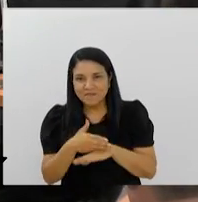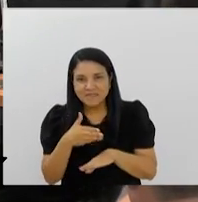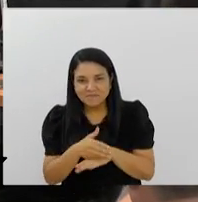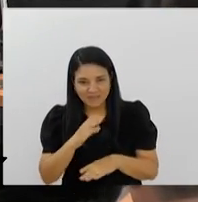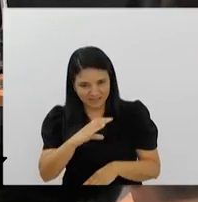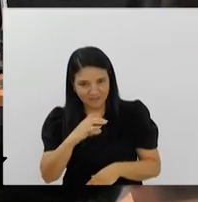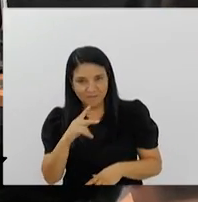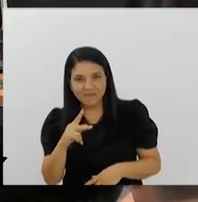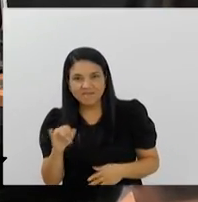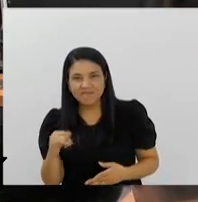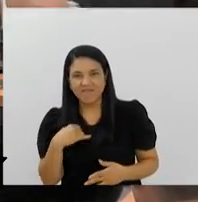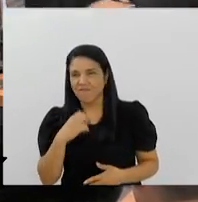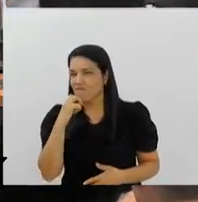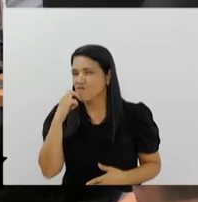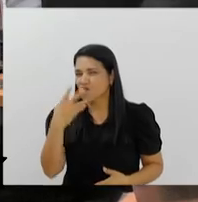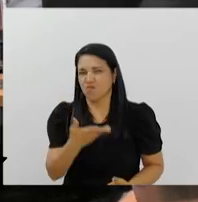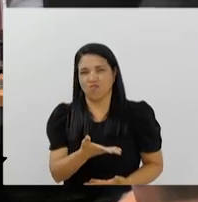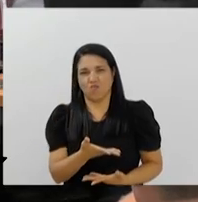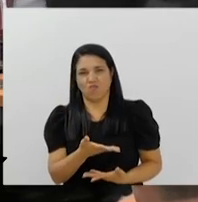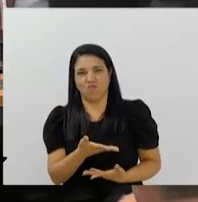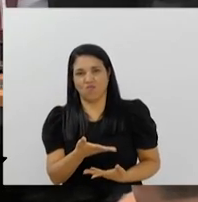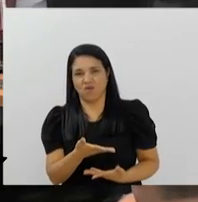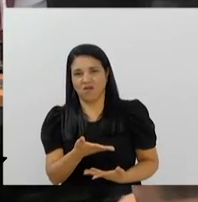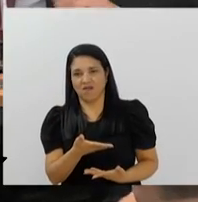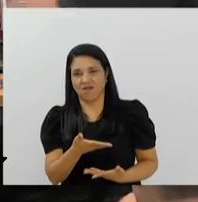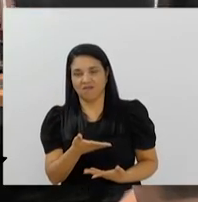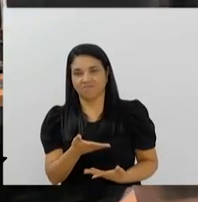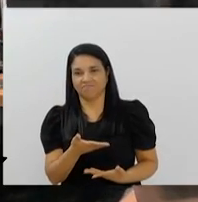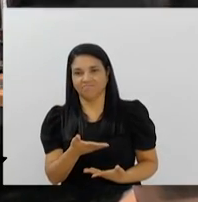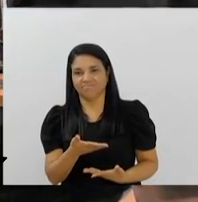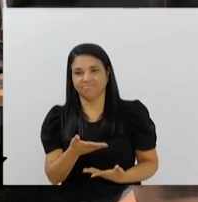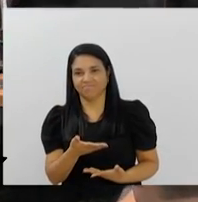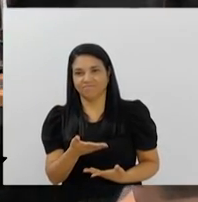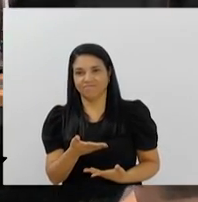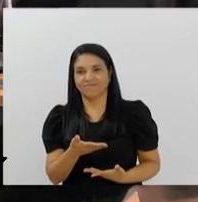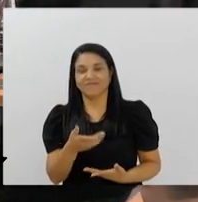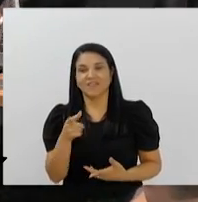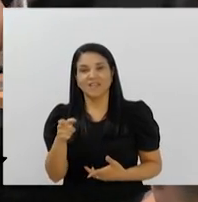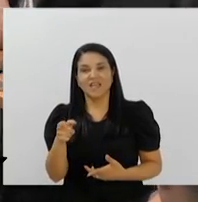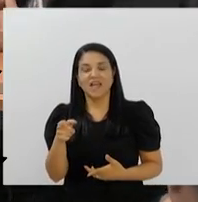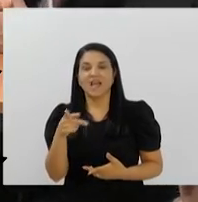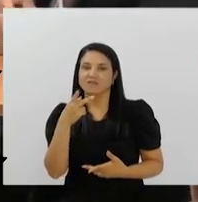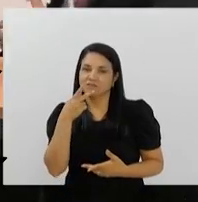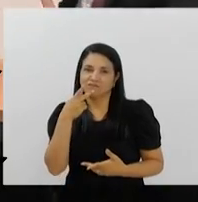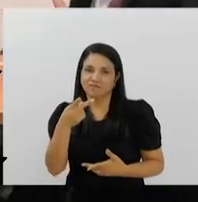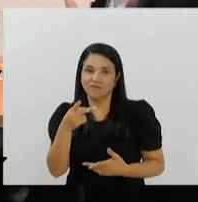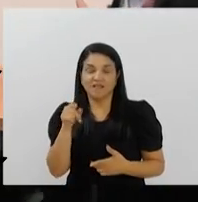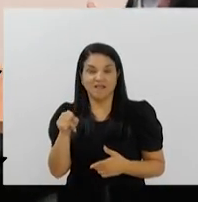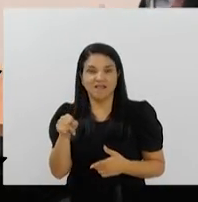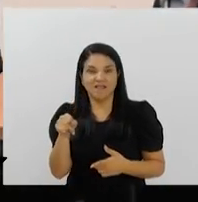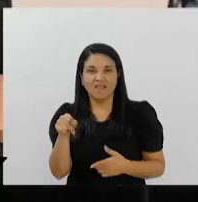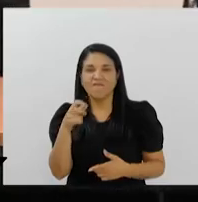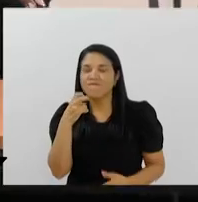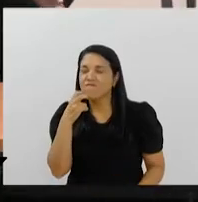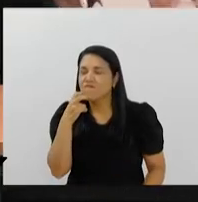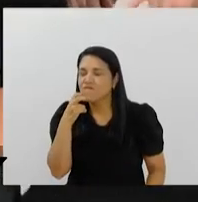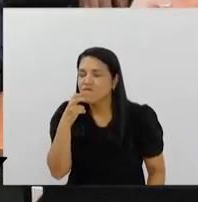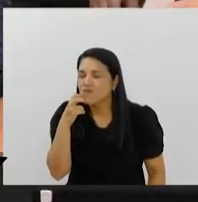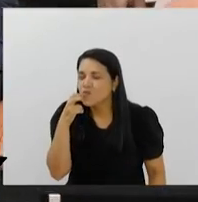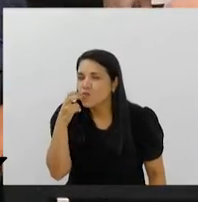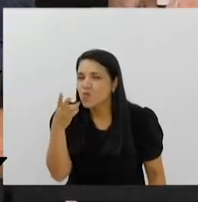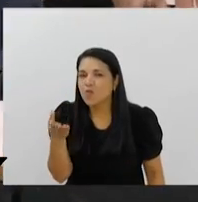isso aqui é ível foi convocado vocês podem dizer assim Ah eles estão fazendo isso aqui É